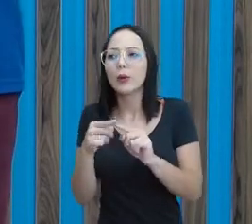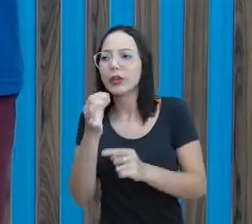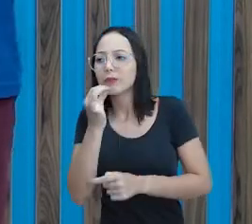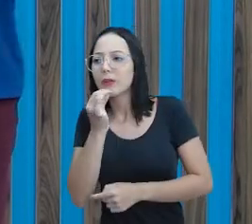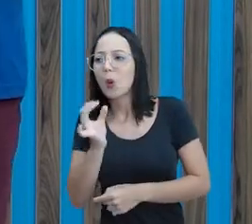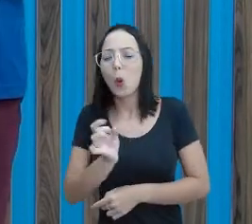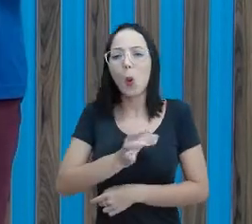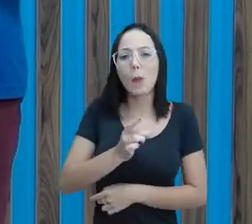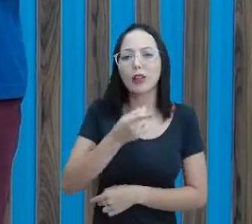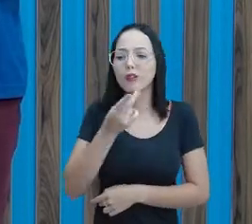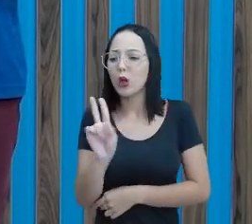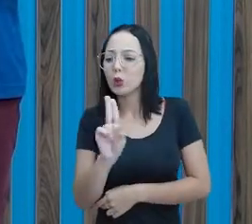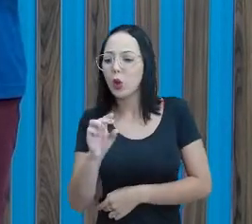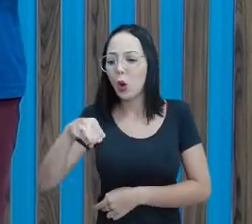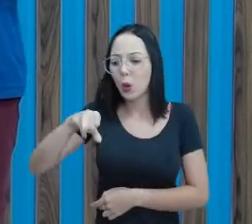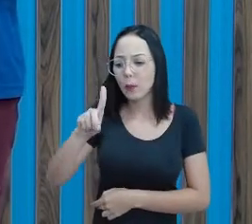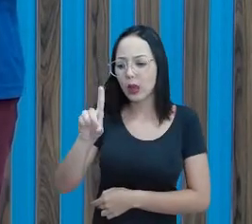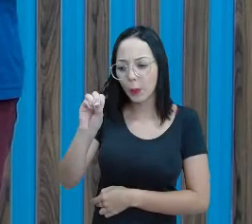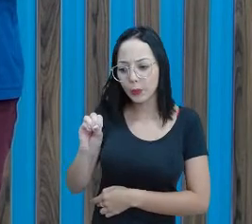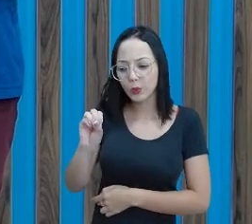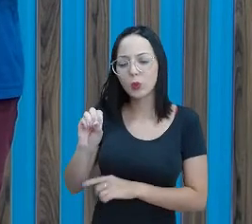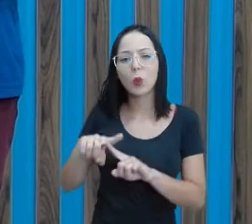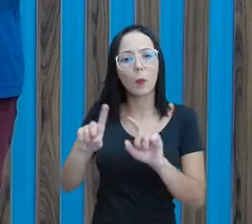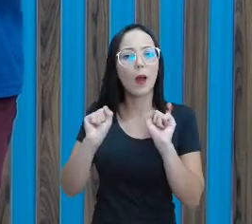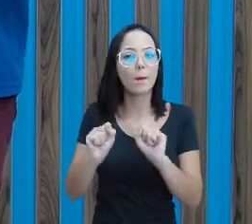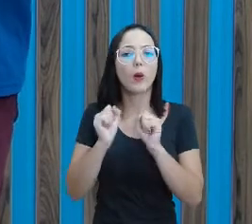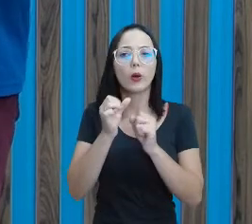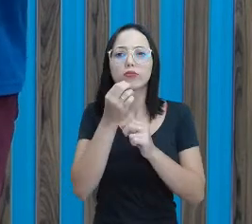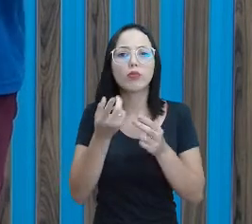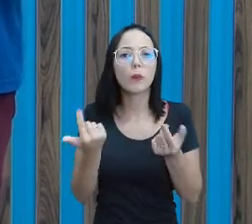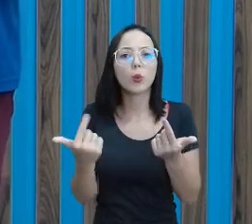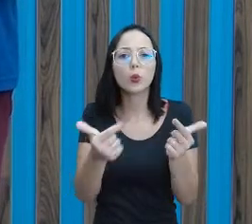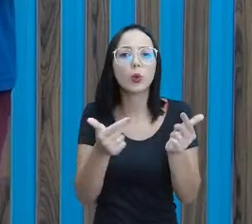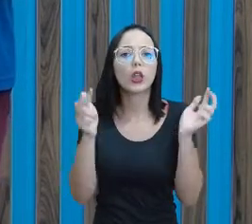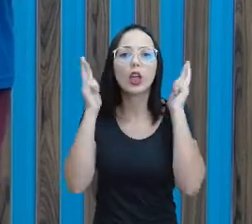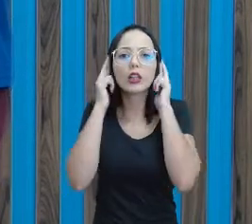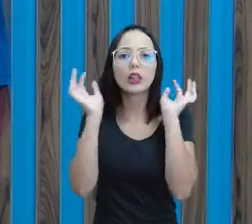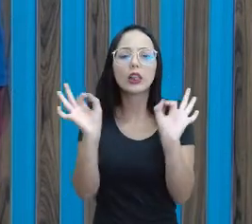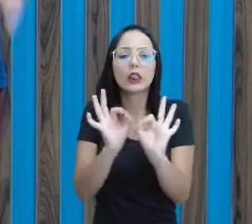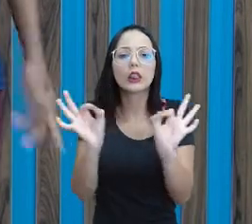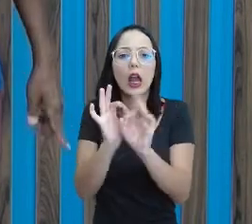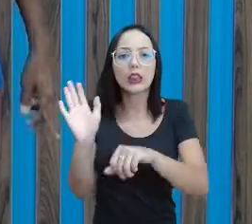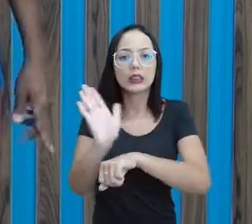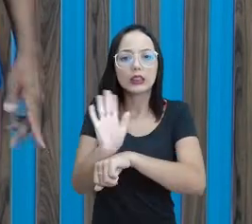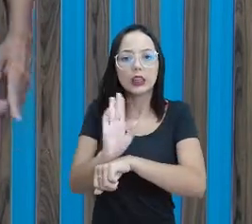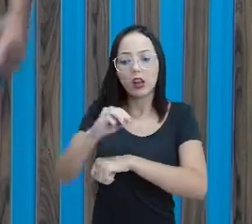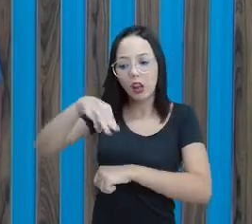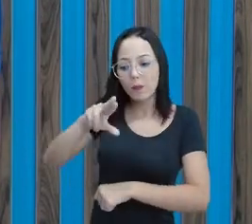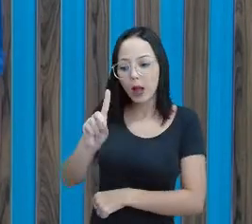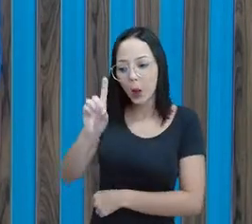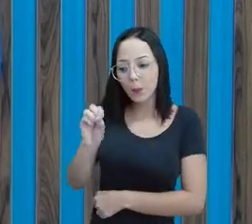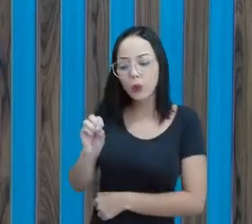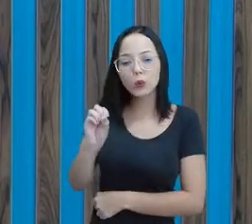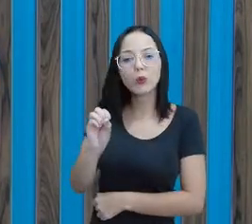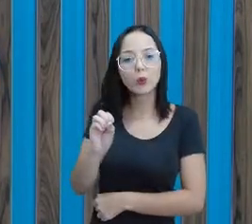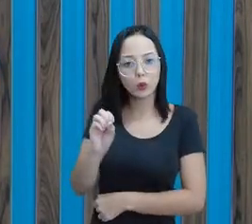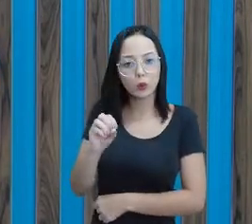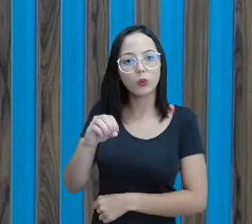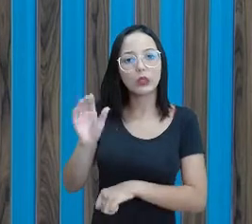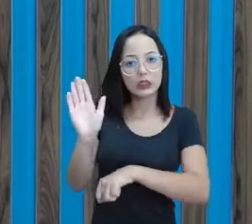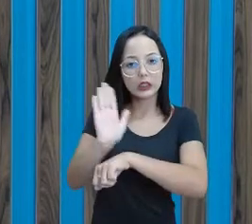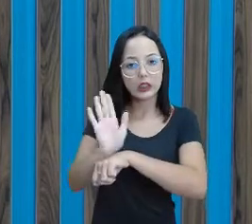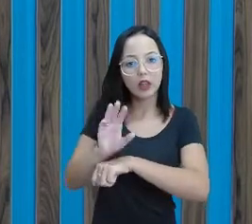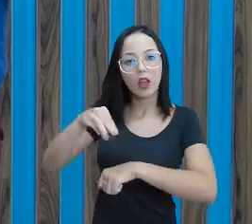dizer mudo, mas como televisão pode dizer, filme pode dizer, né? Cinema mudo, a produção está dizendo que era cinema